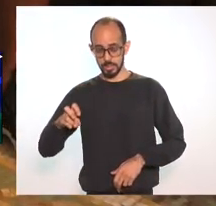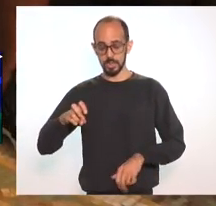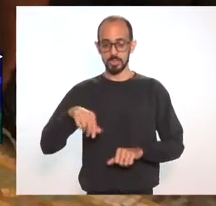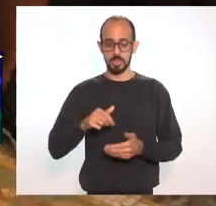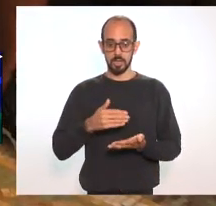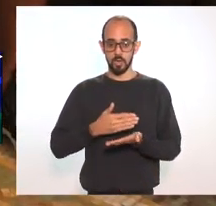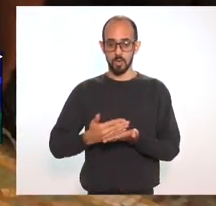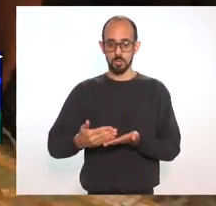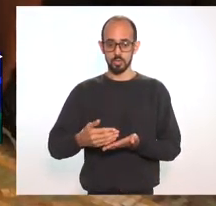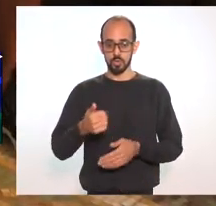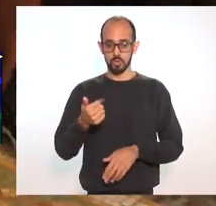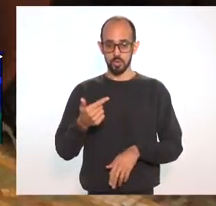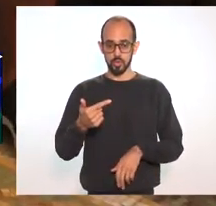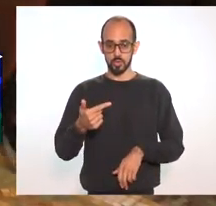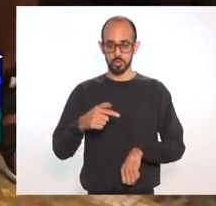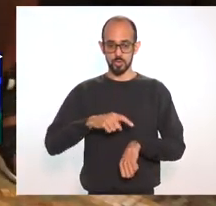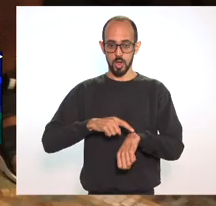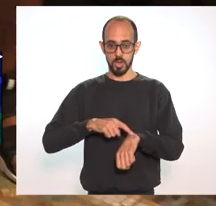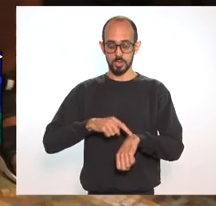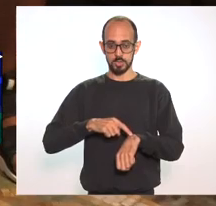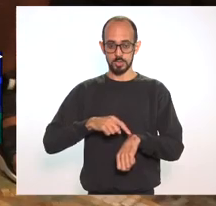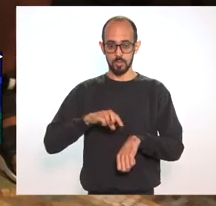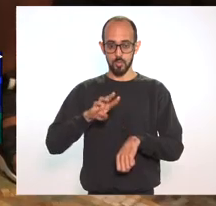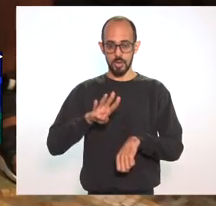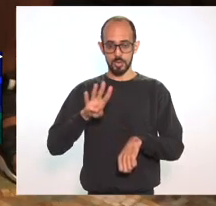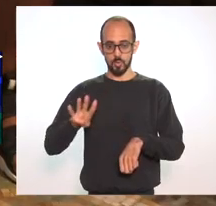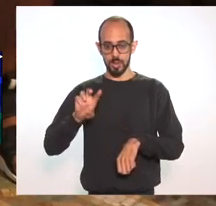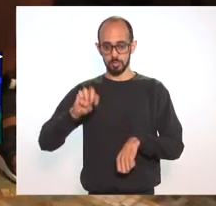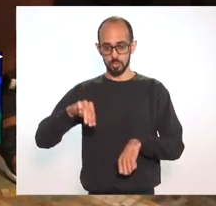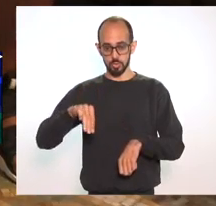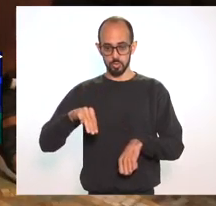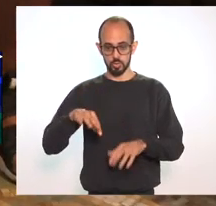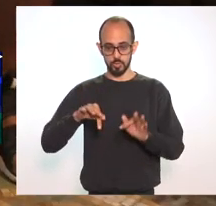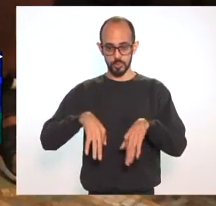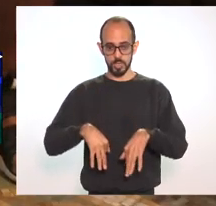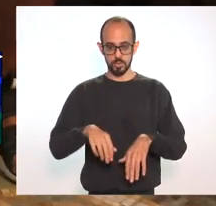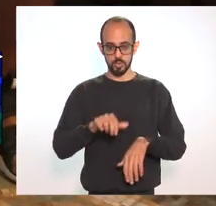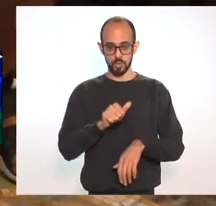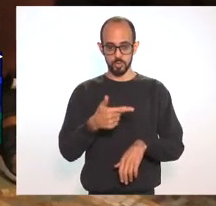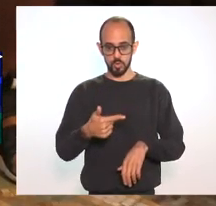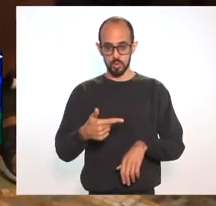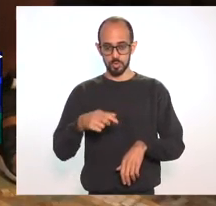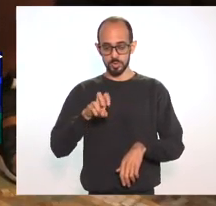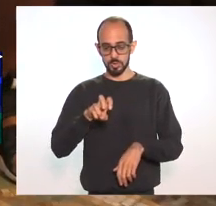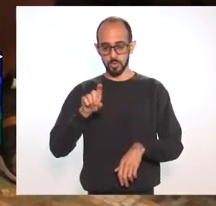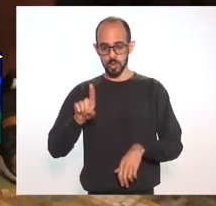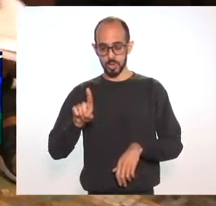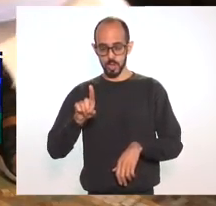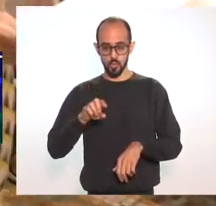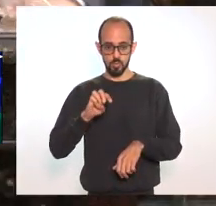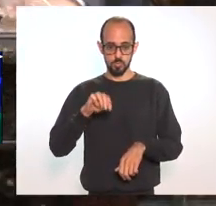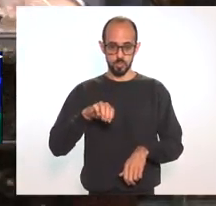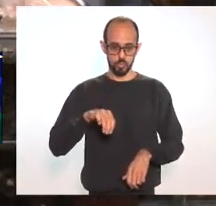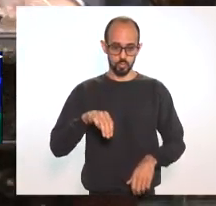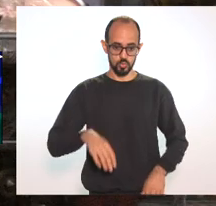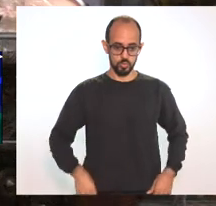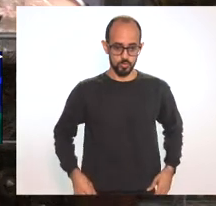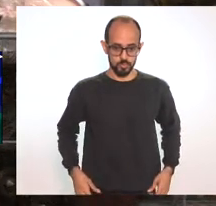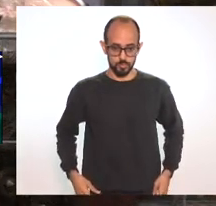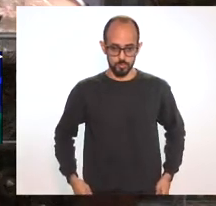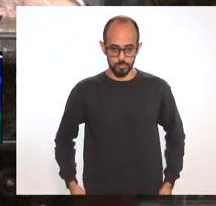às 12 horas e 44 minutos, encerrou-se às 12 horas e 51 minutos.